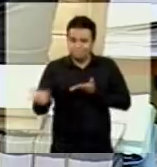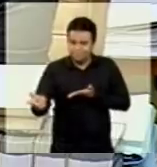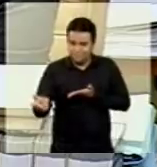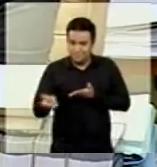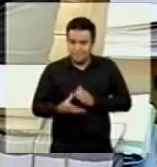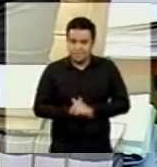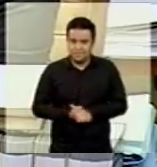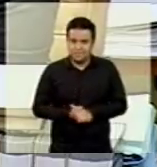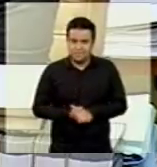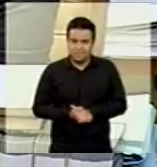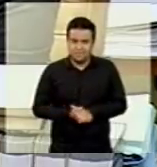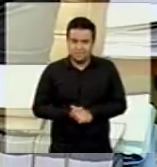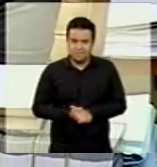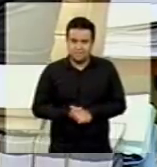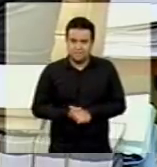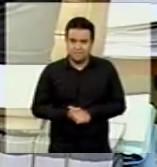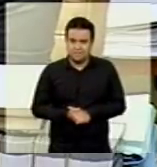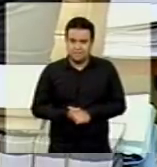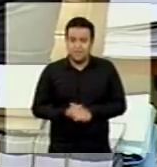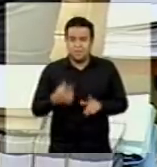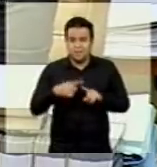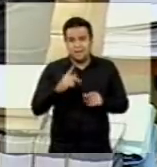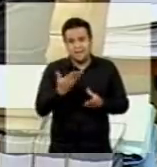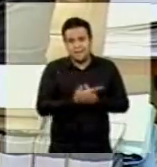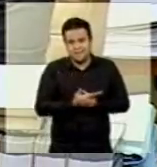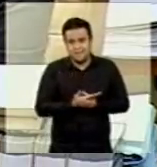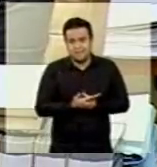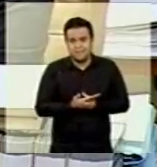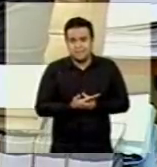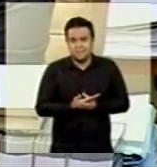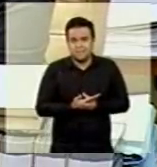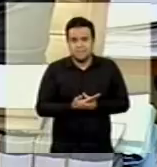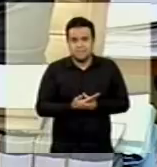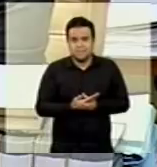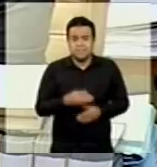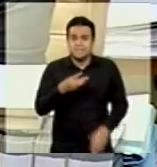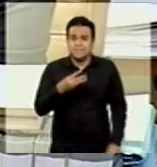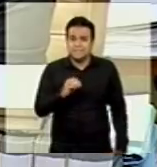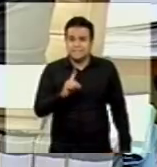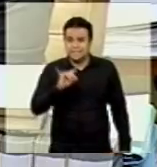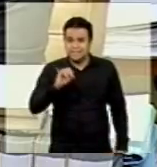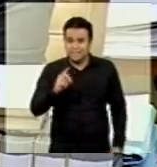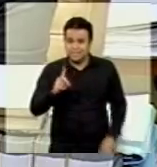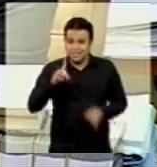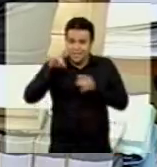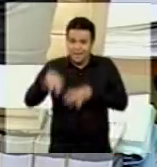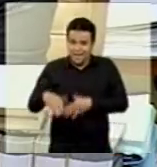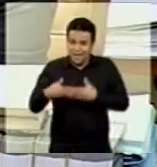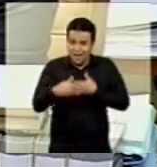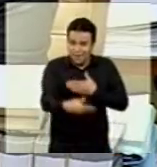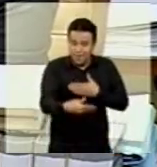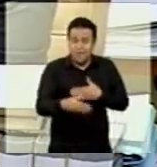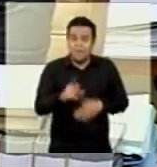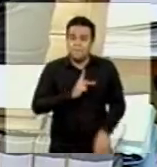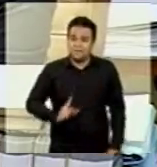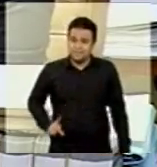entanto, estava sujeito a ser processado penalmente. Só não foi porque 30 dias após a renúncia, o presidente